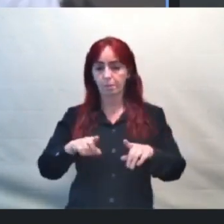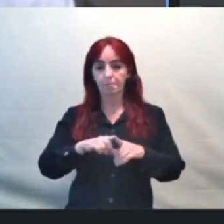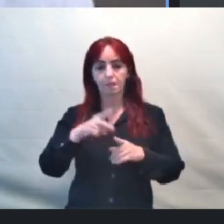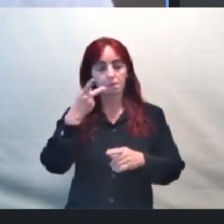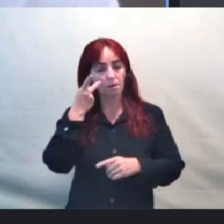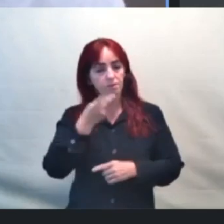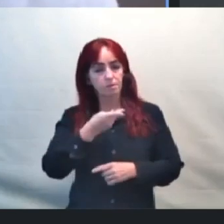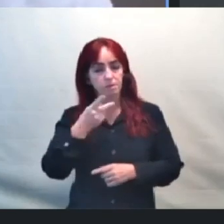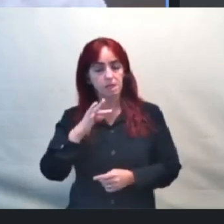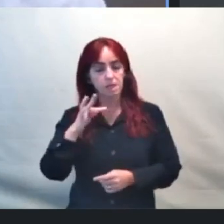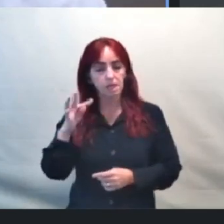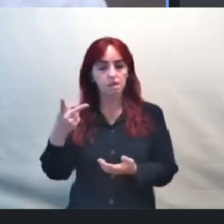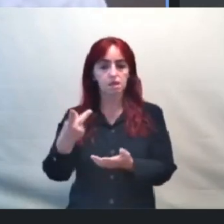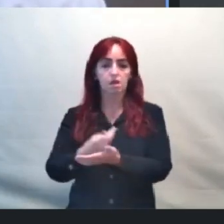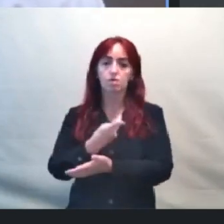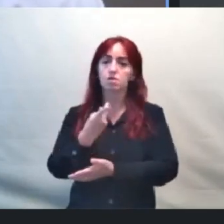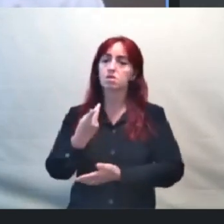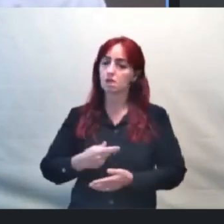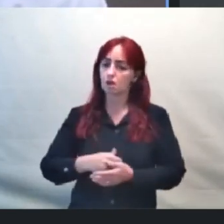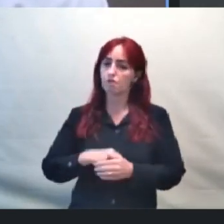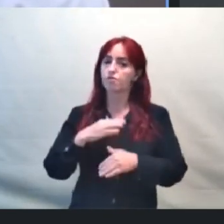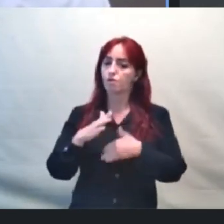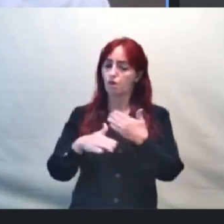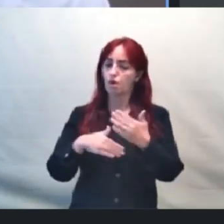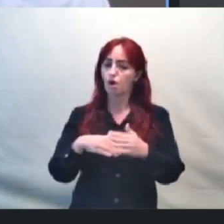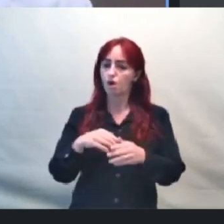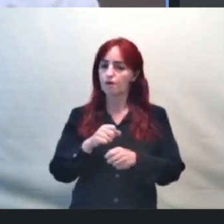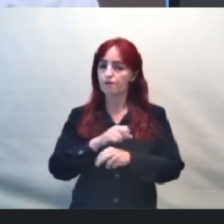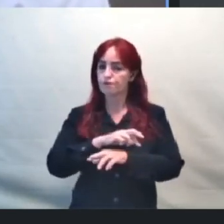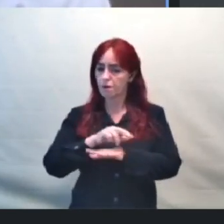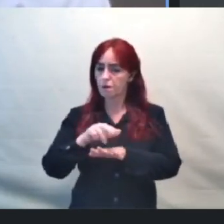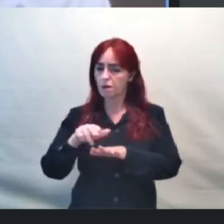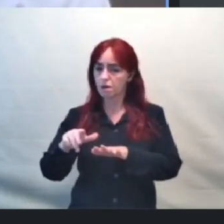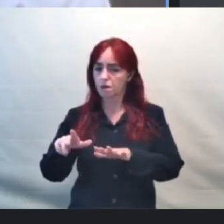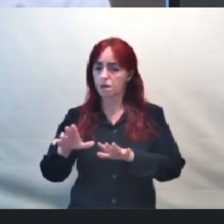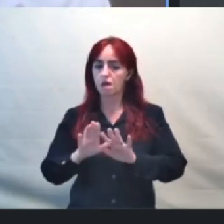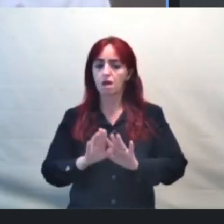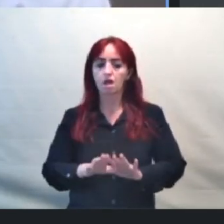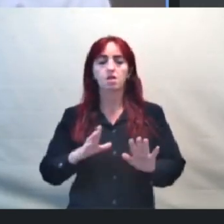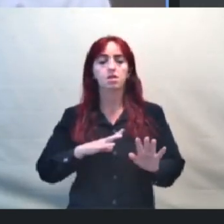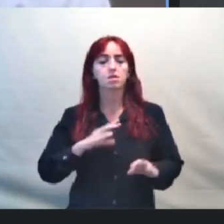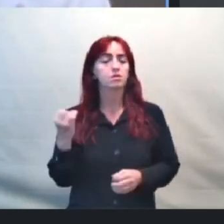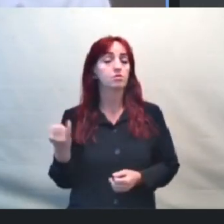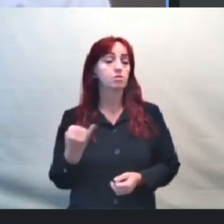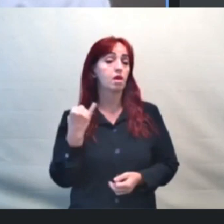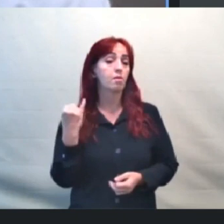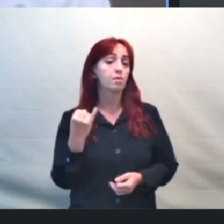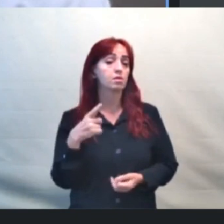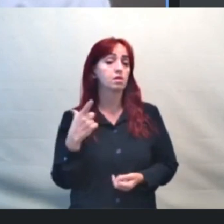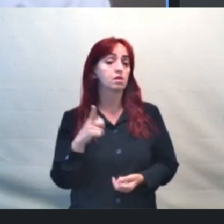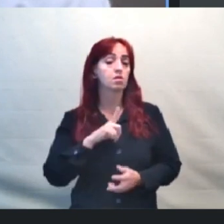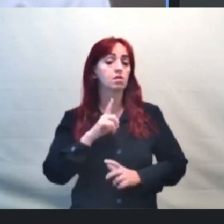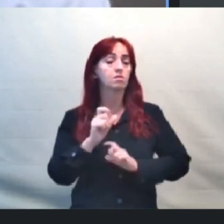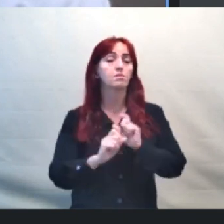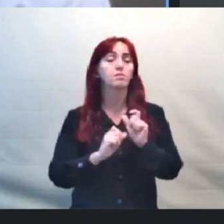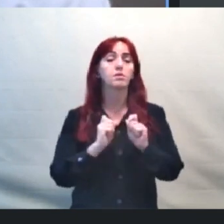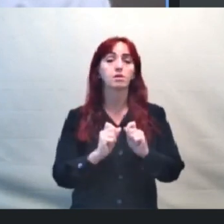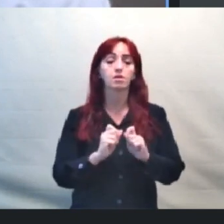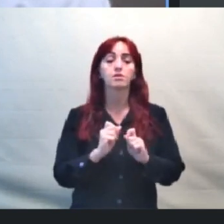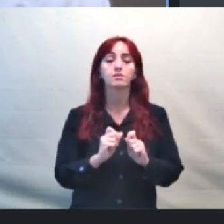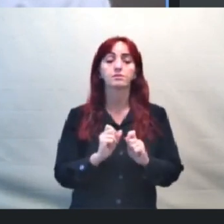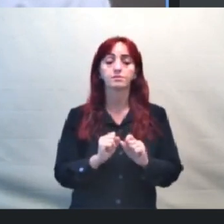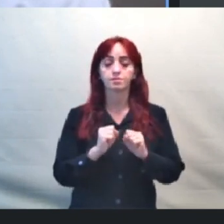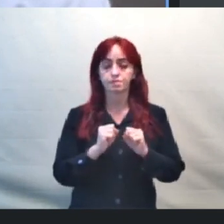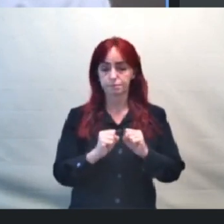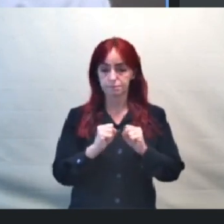que foram realizadas e não foram poucas, foi um ciclo importante para que a gente pudesse, de fato, colocar nesse